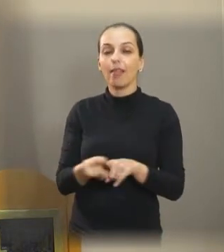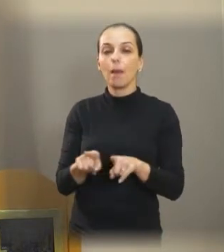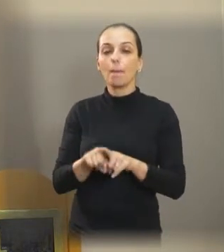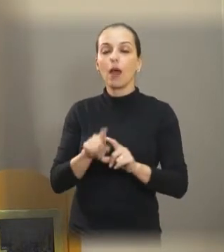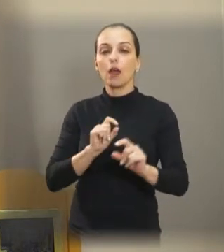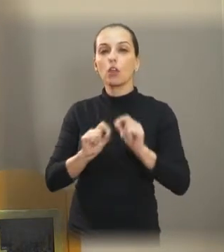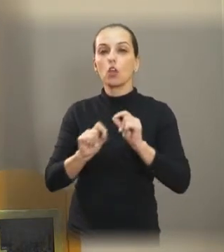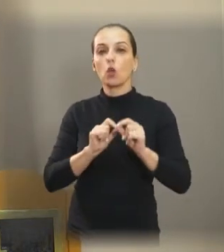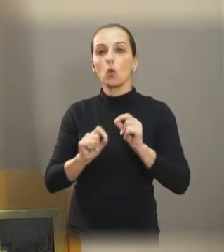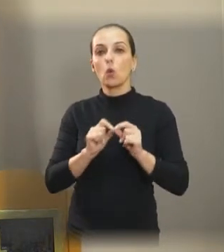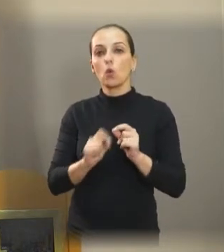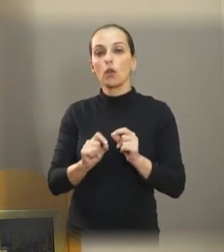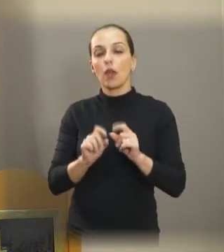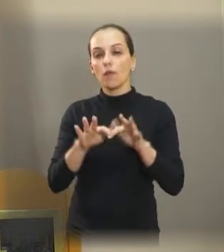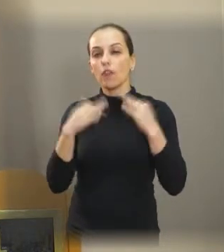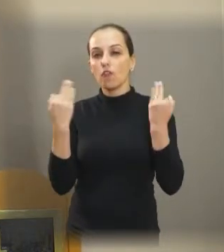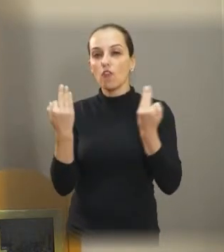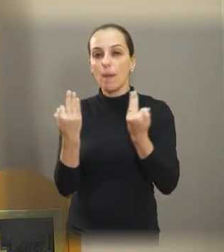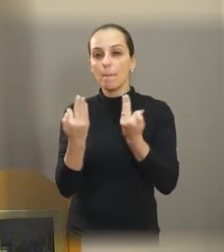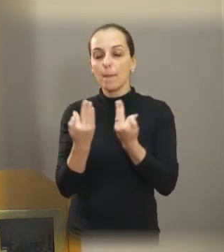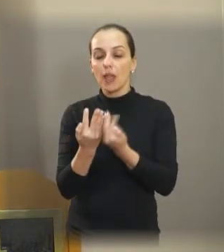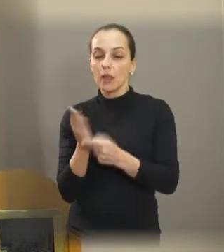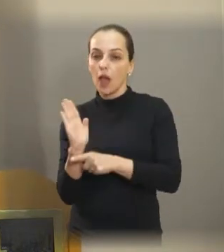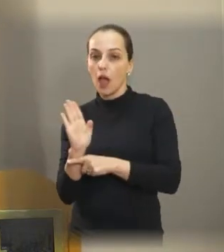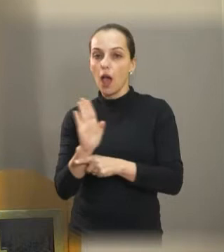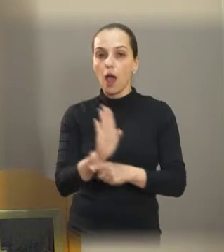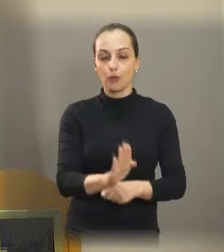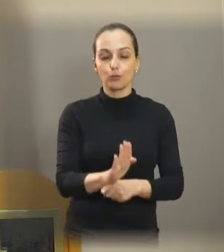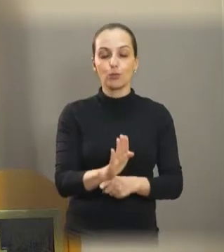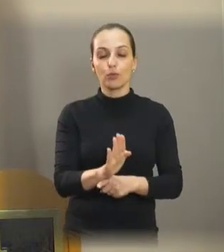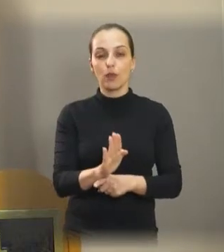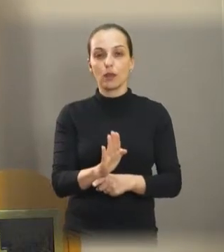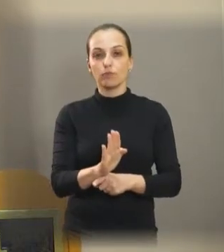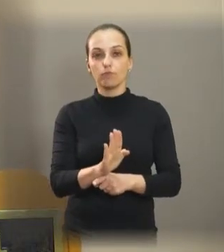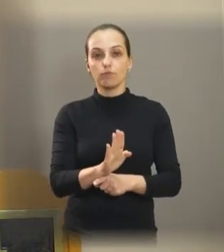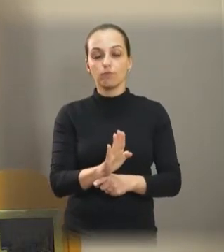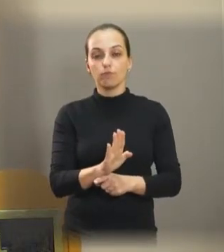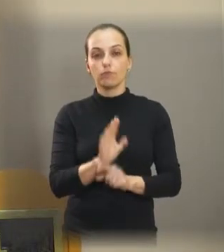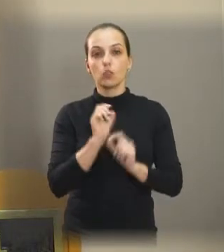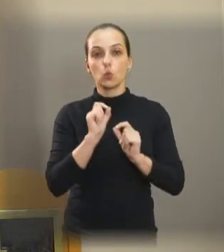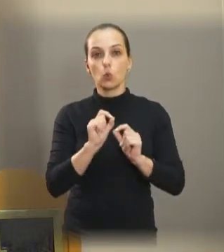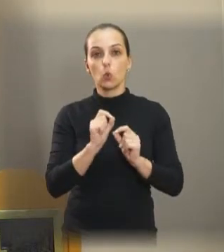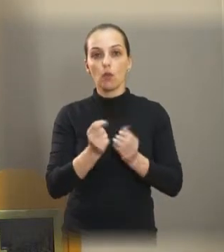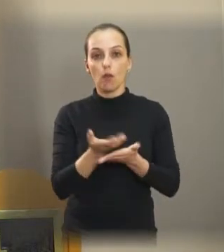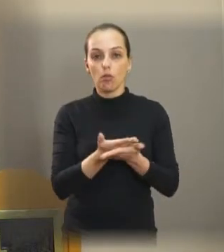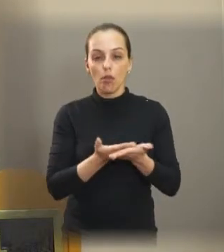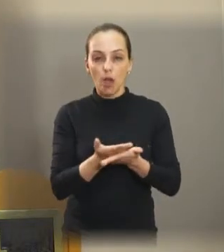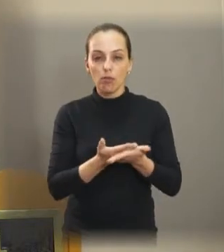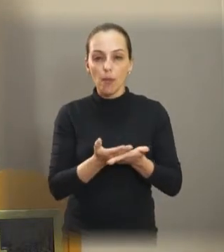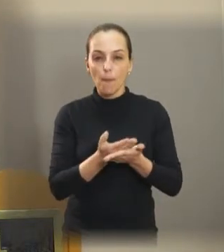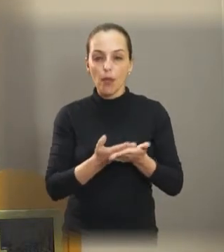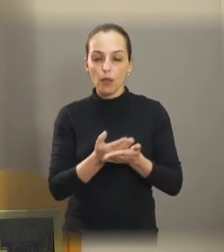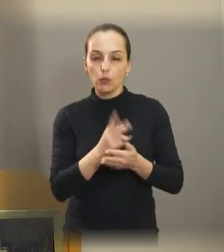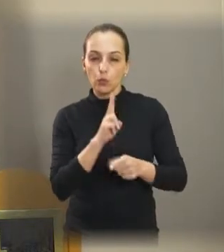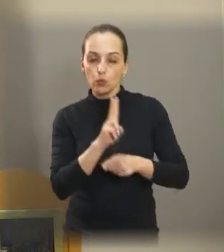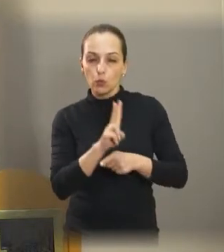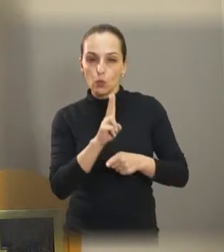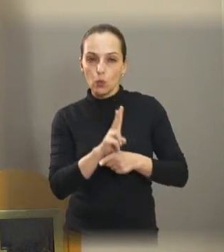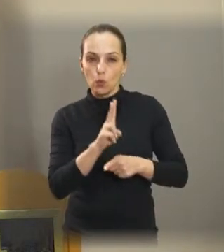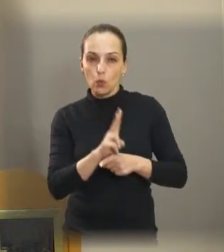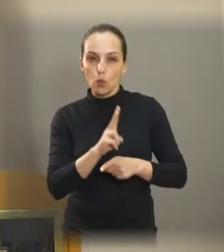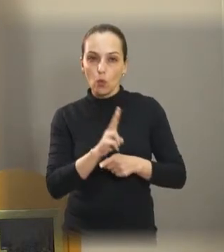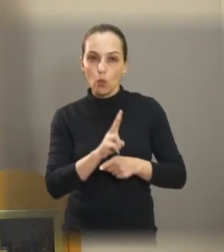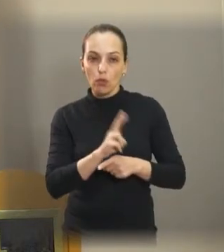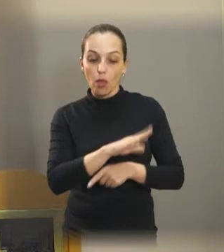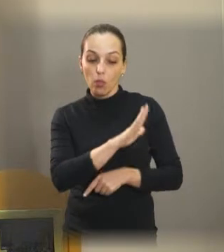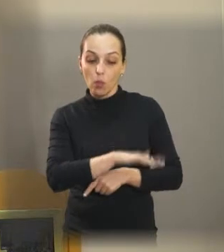também aí o desafio dos familiares de tratar e cuidar de uma criança